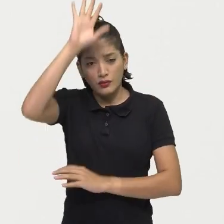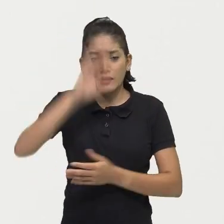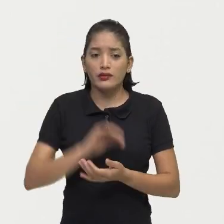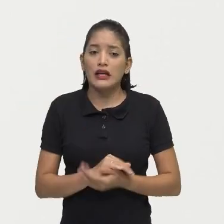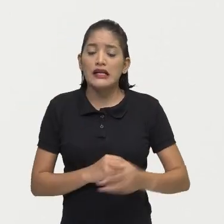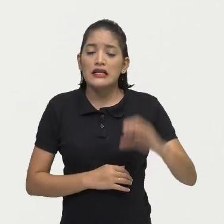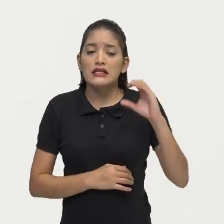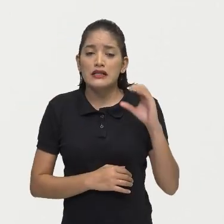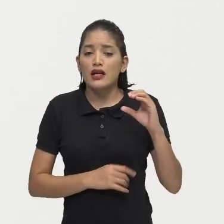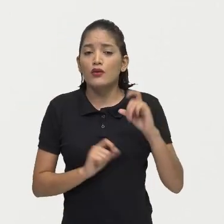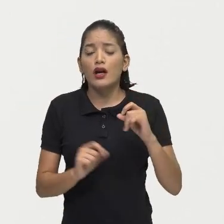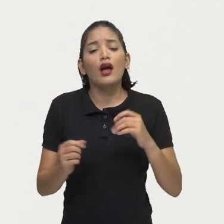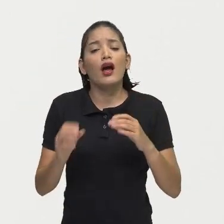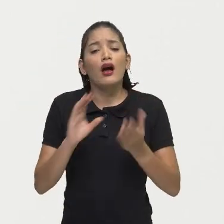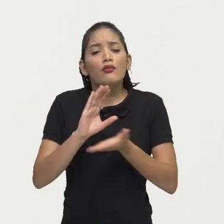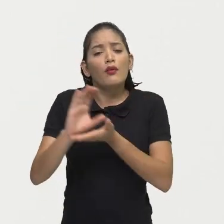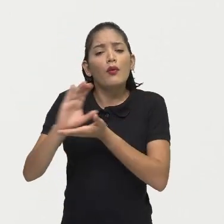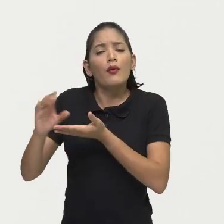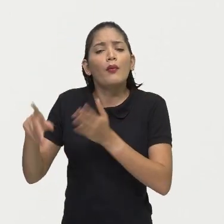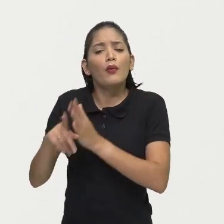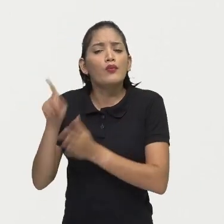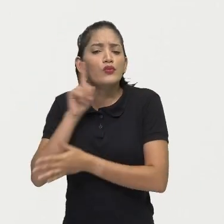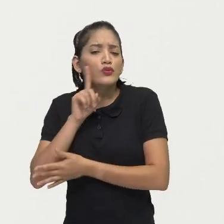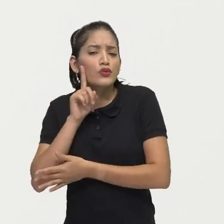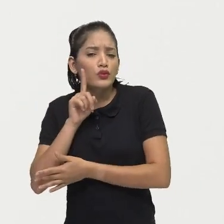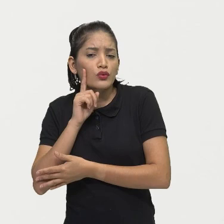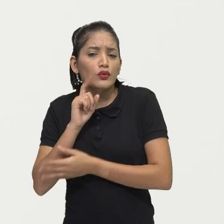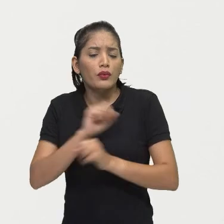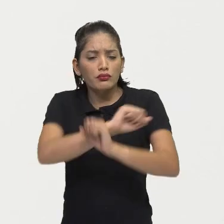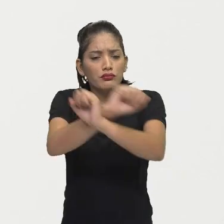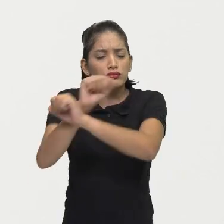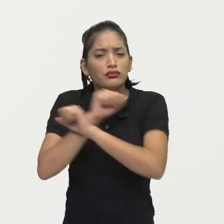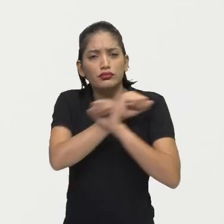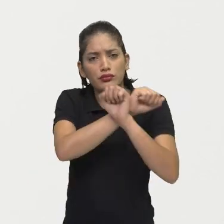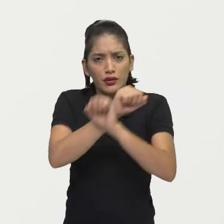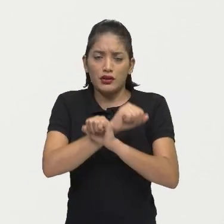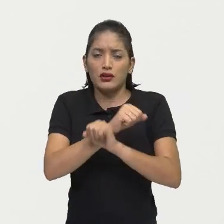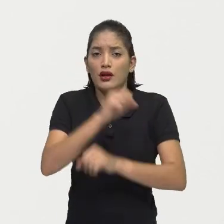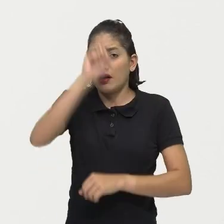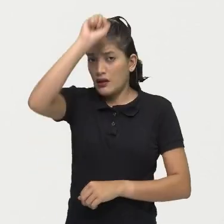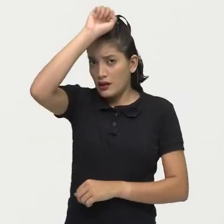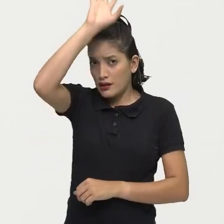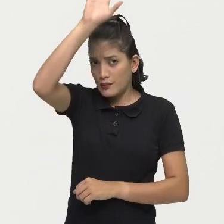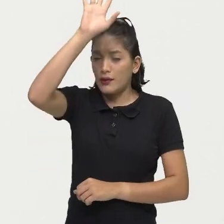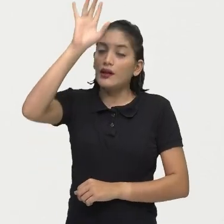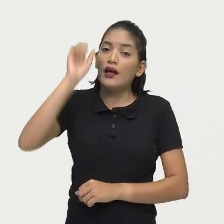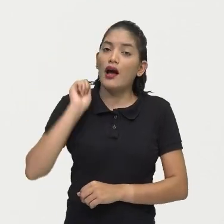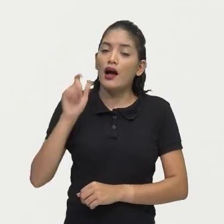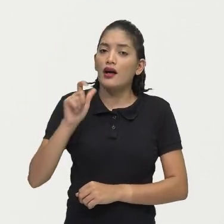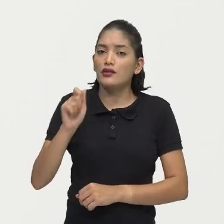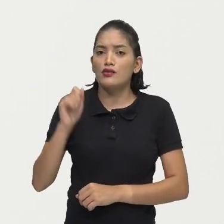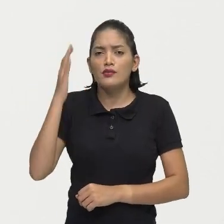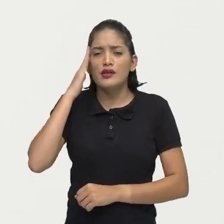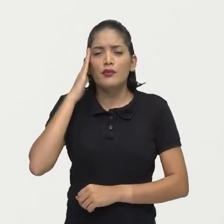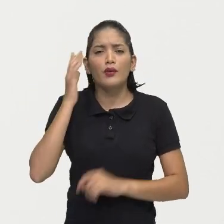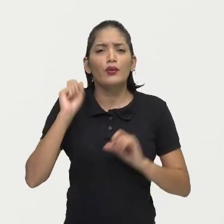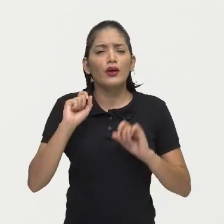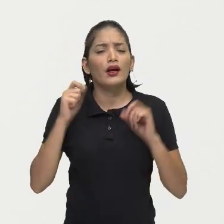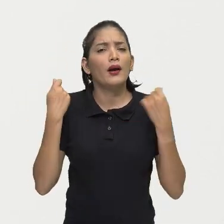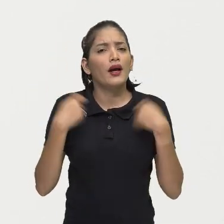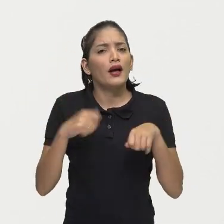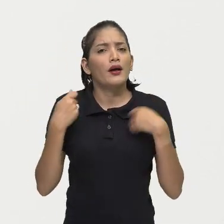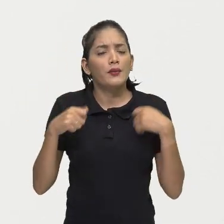baleias azuis. É a primeira coisa que você faz, né? Na verdade, é em busca da questão para entender o que você